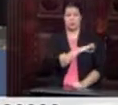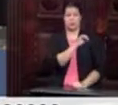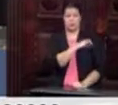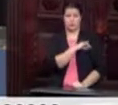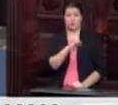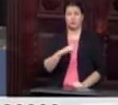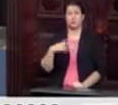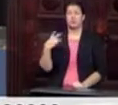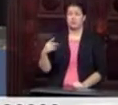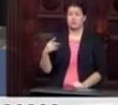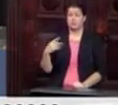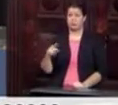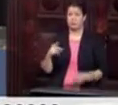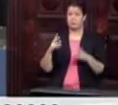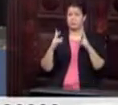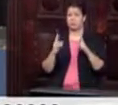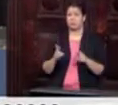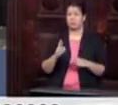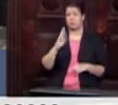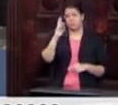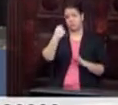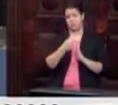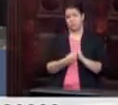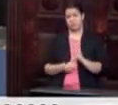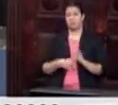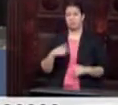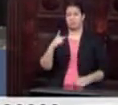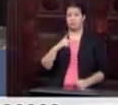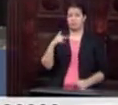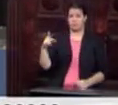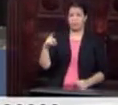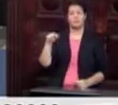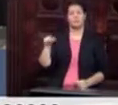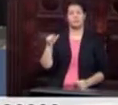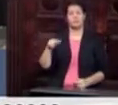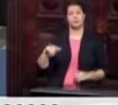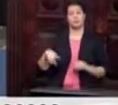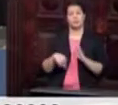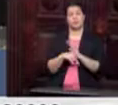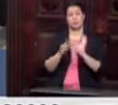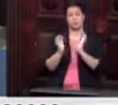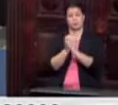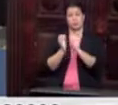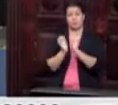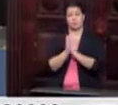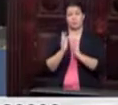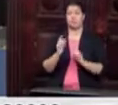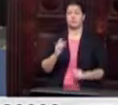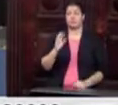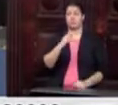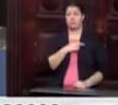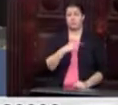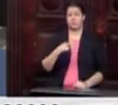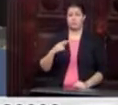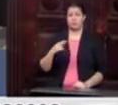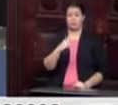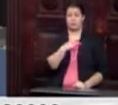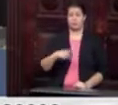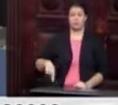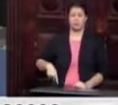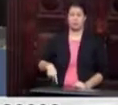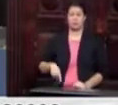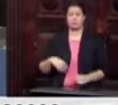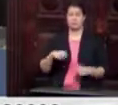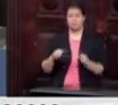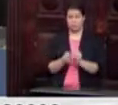que é o relator, que é o deputado Pedro Paulo, partido no estado do Rio de Janeiro, presidido pelo presidente Jorge